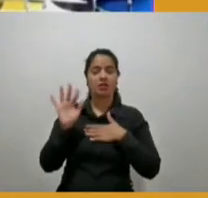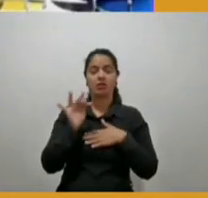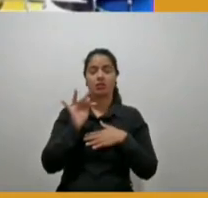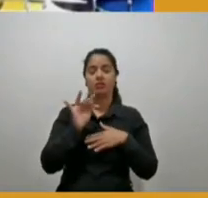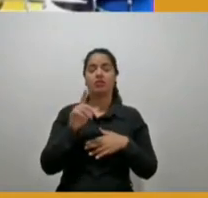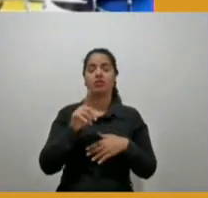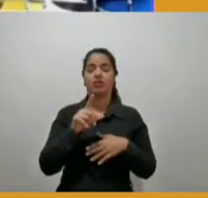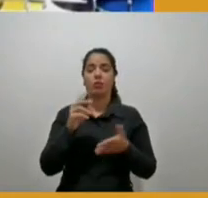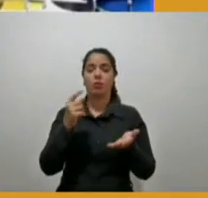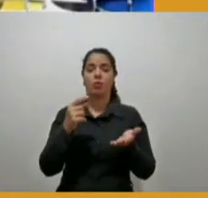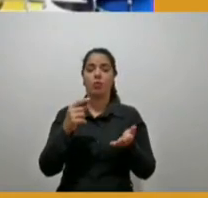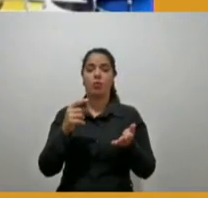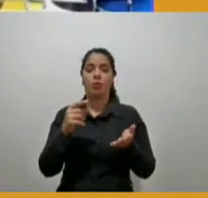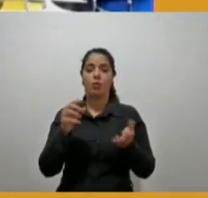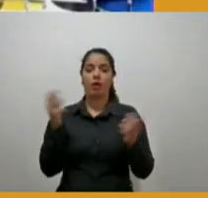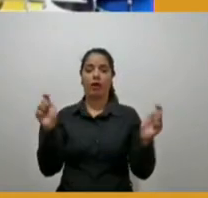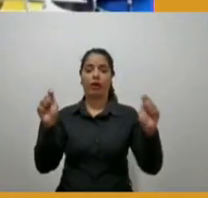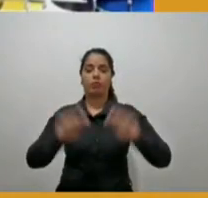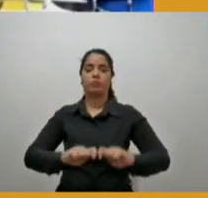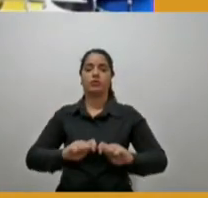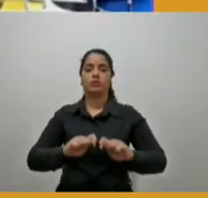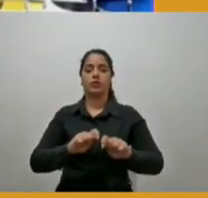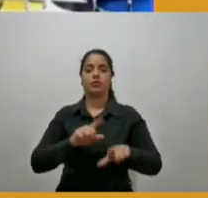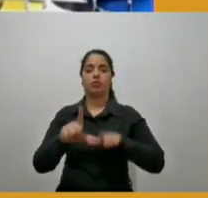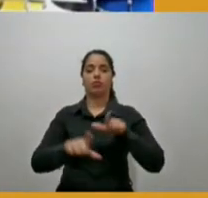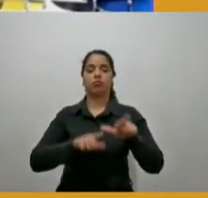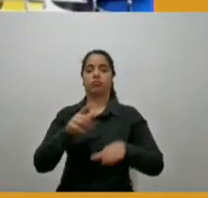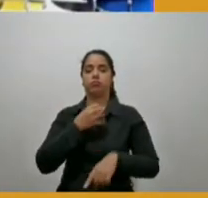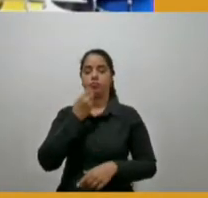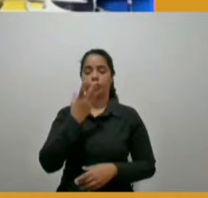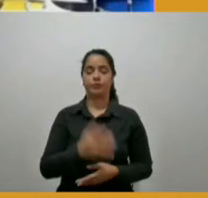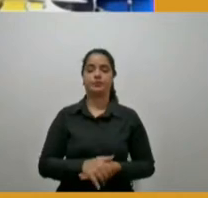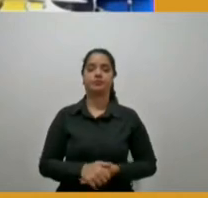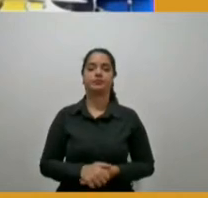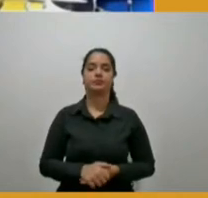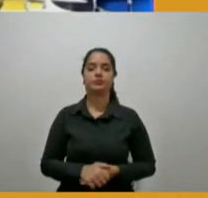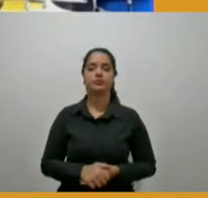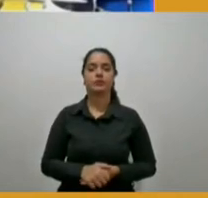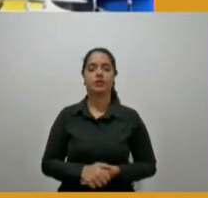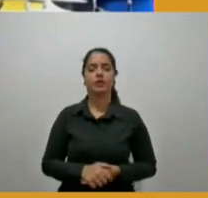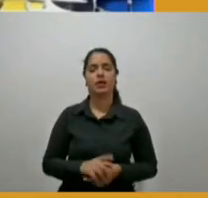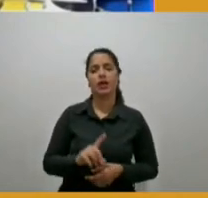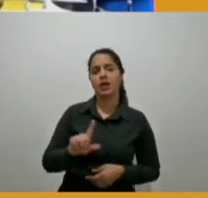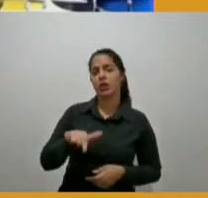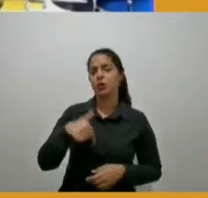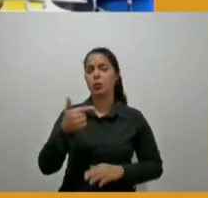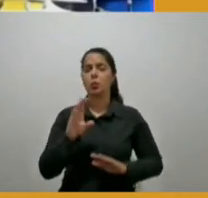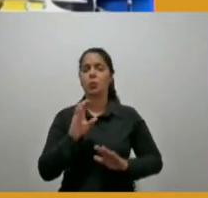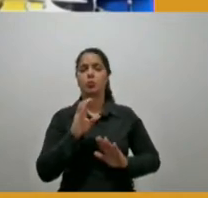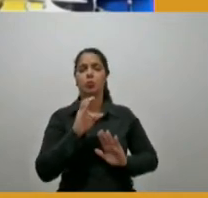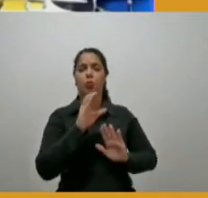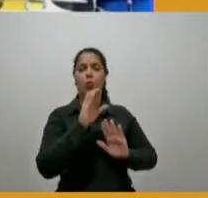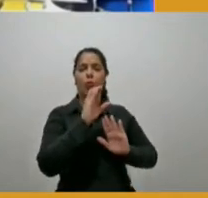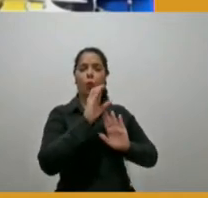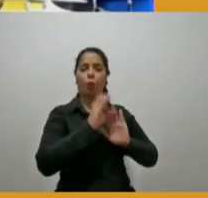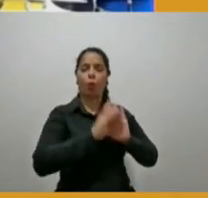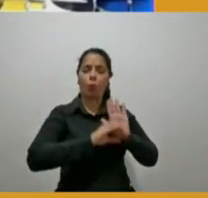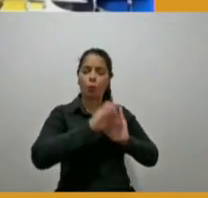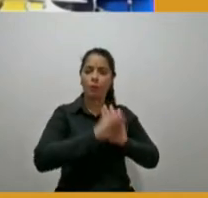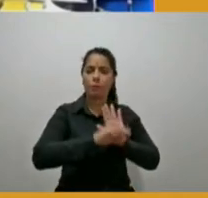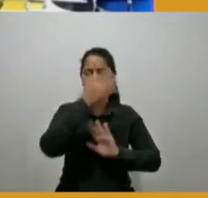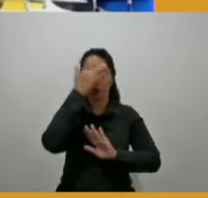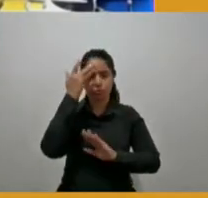currículo de pessoas que estudaram em universidades importantes, estudaram na USP, fizeram cursos no exterior, etc.,